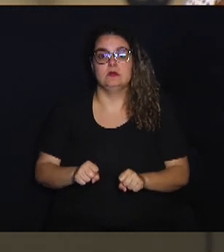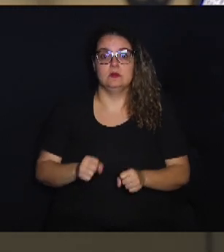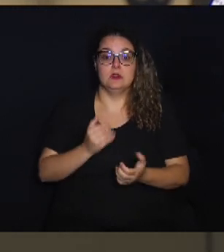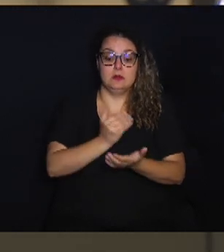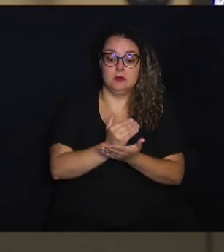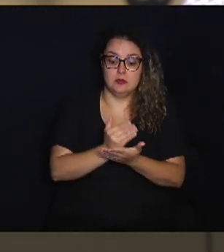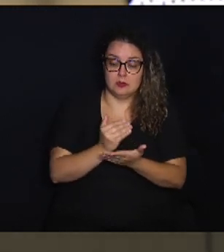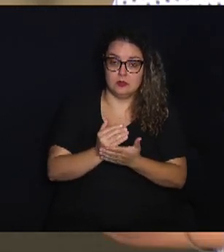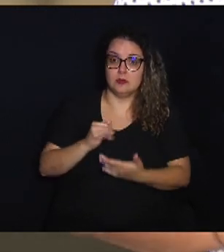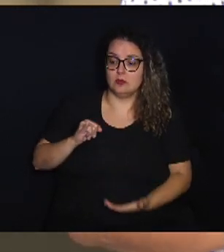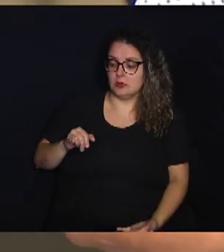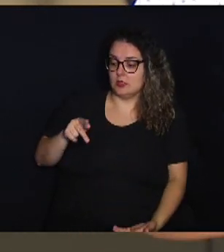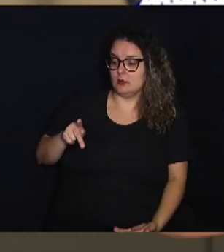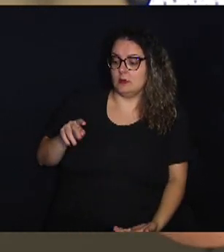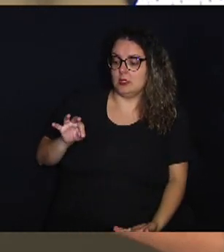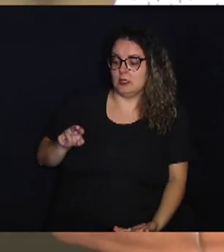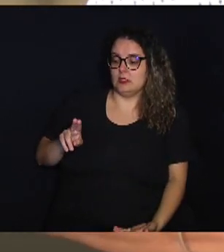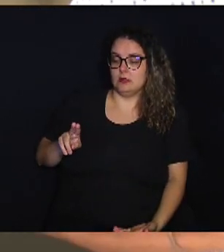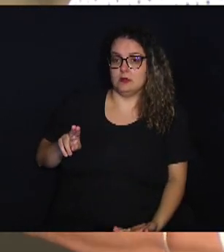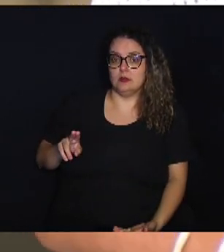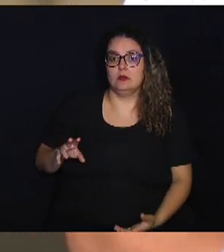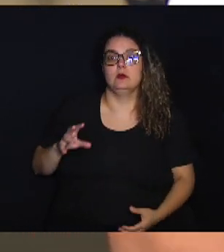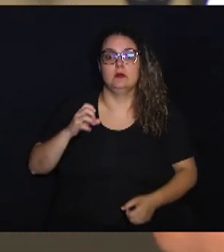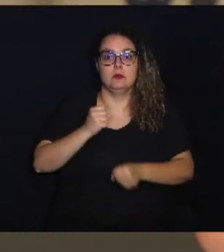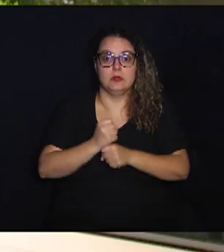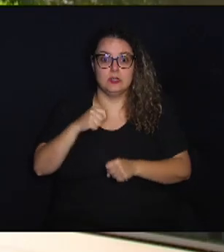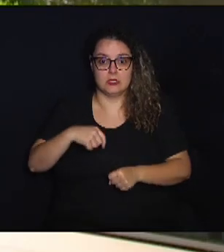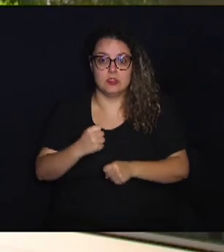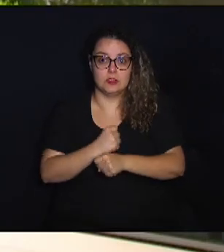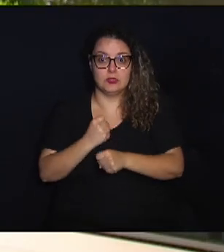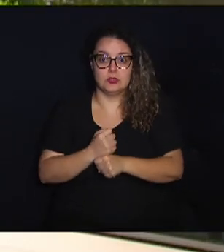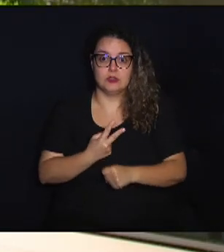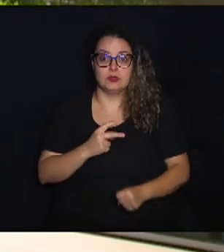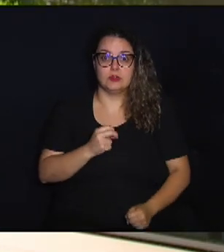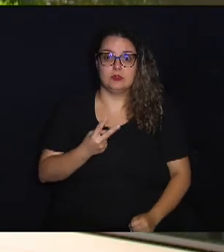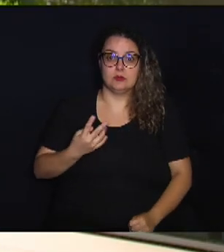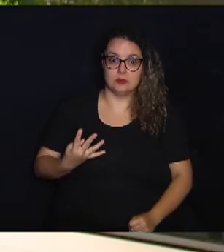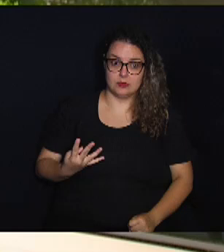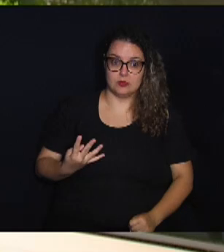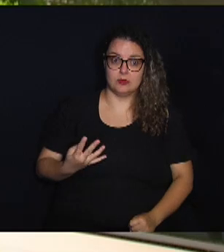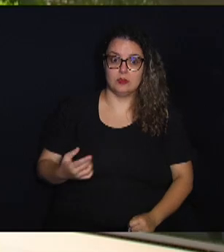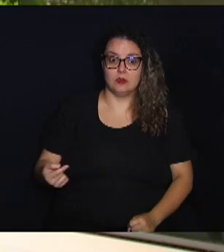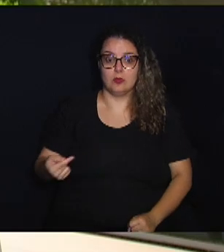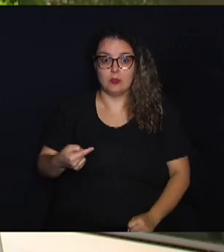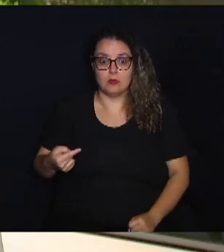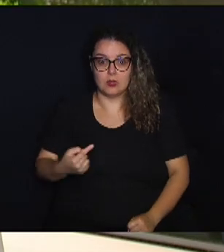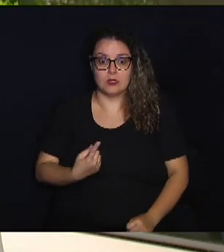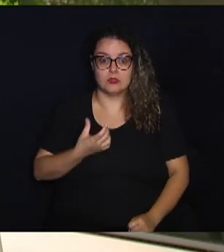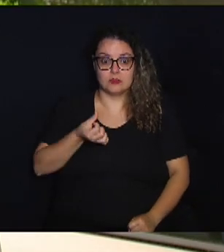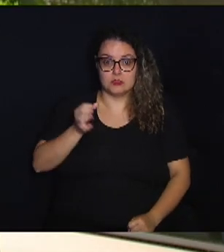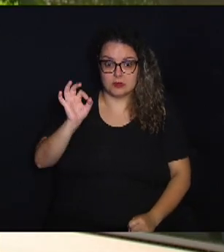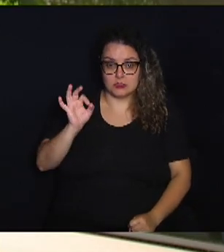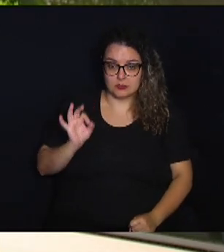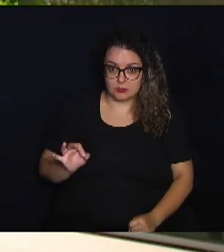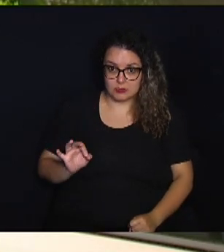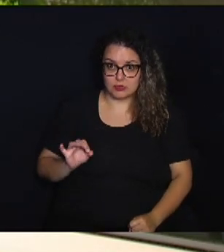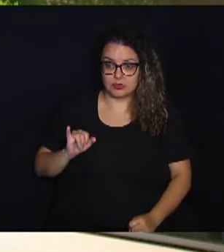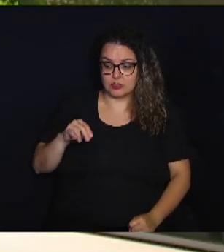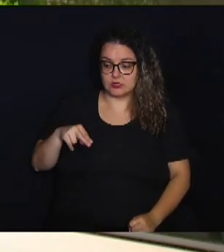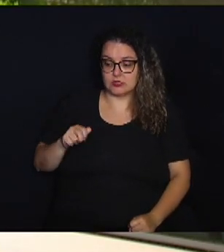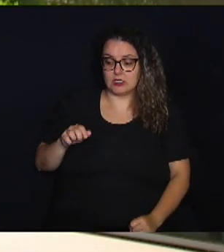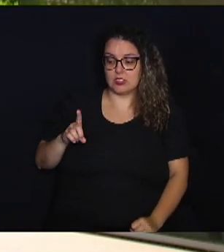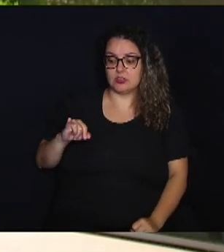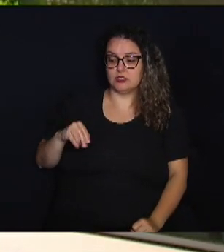No IPTU, nós fechamos nesse ano de 24 com menos de 16% de inadimplência. A inadimplência